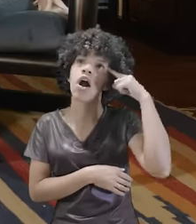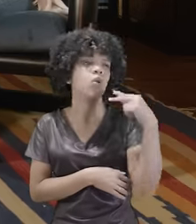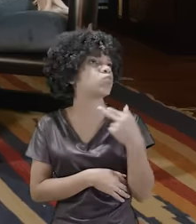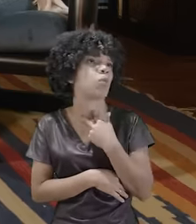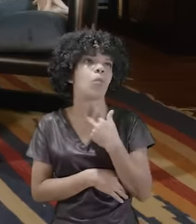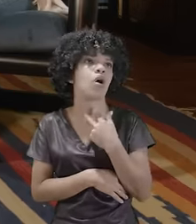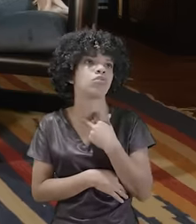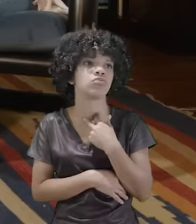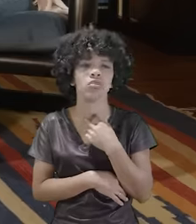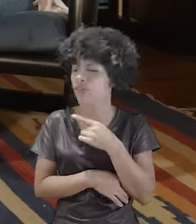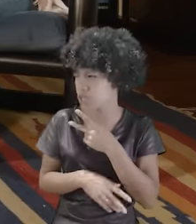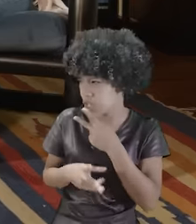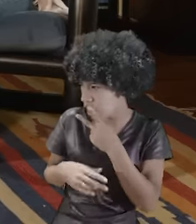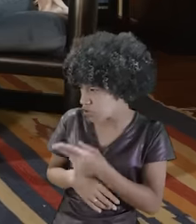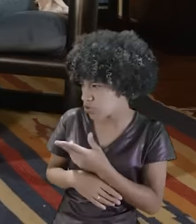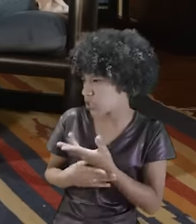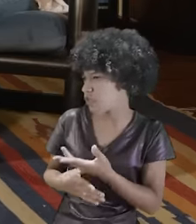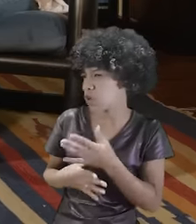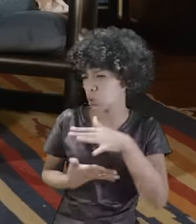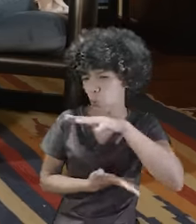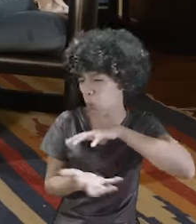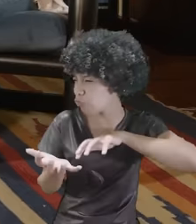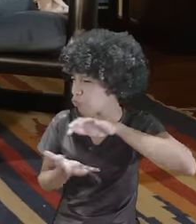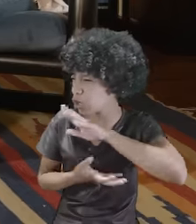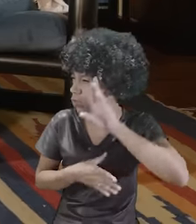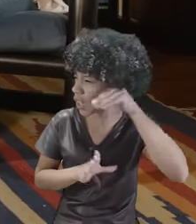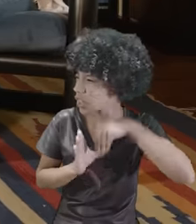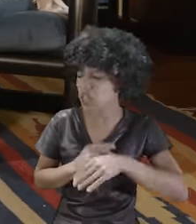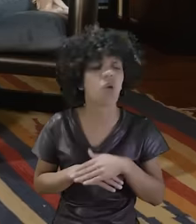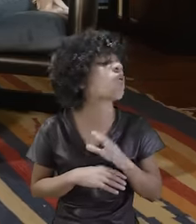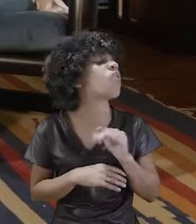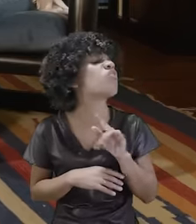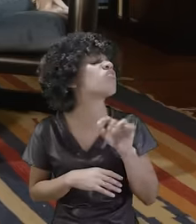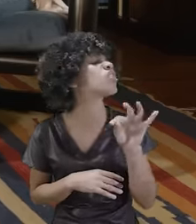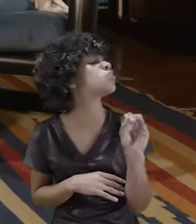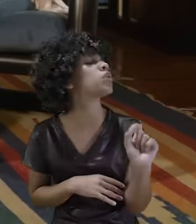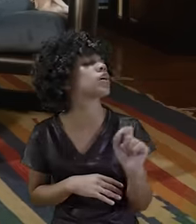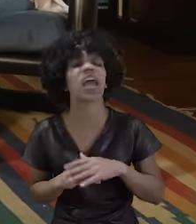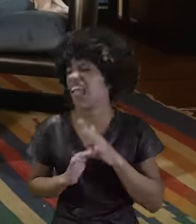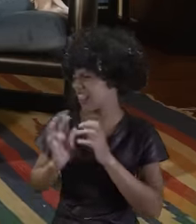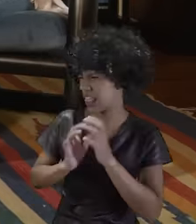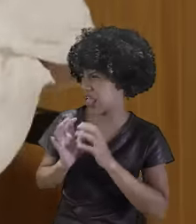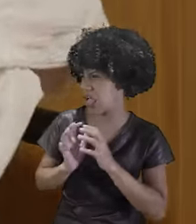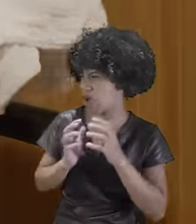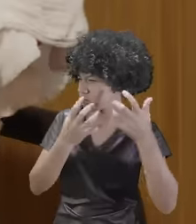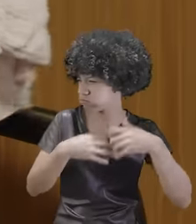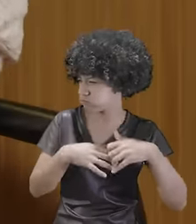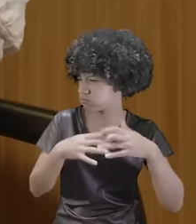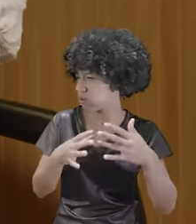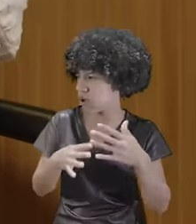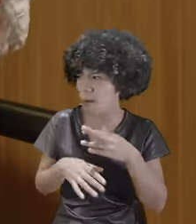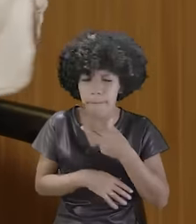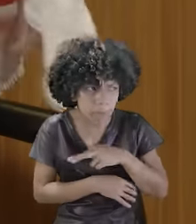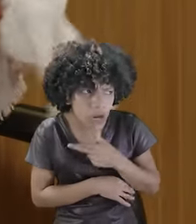não não pode tomar um chá que foi isso que gerou todo esse conflito Quem foi o compositor Essa guerra aqui por